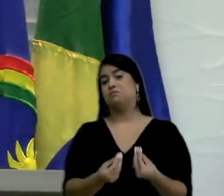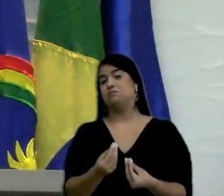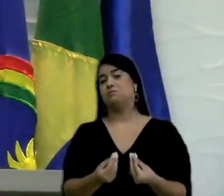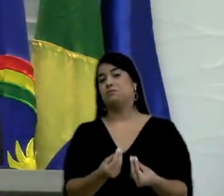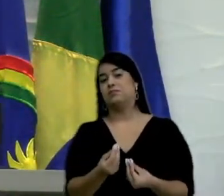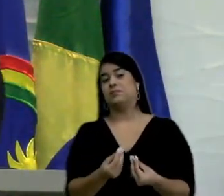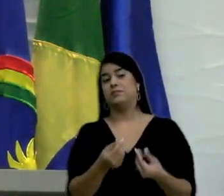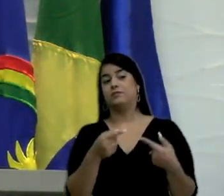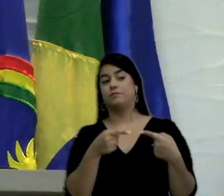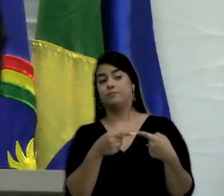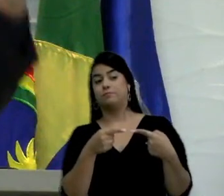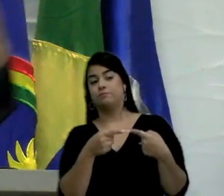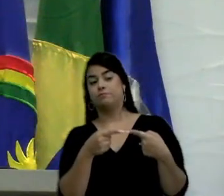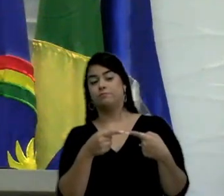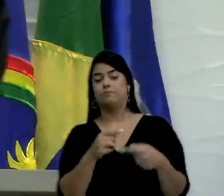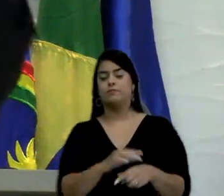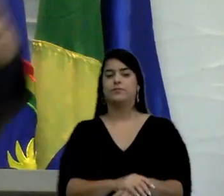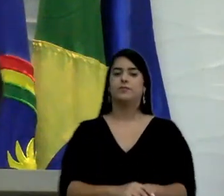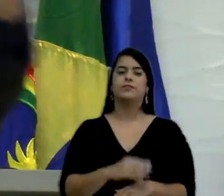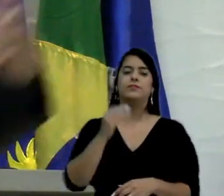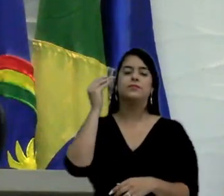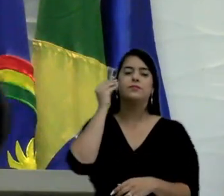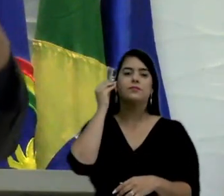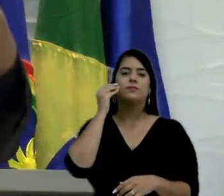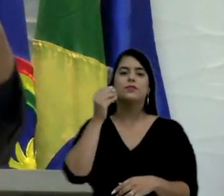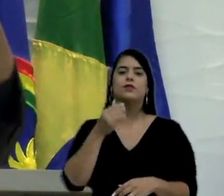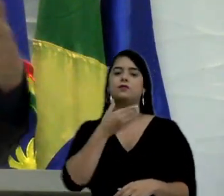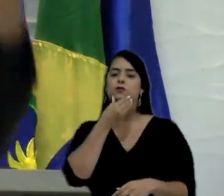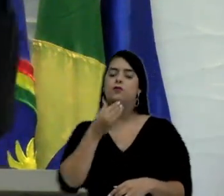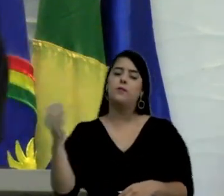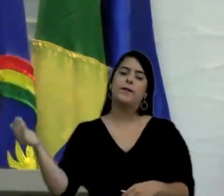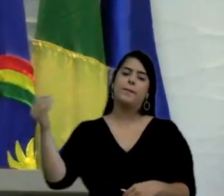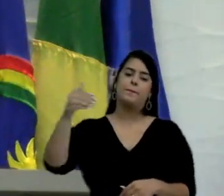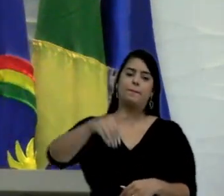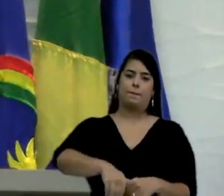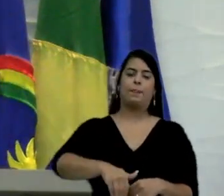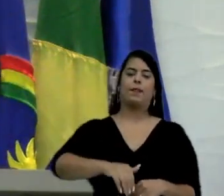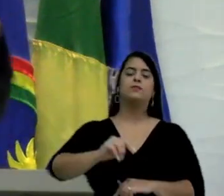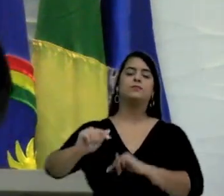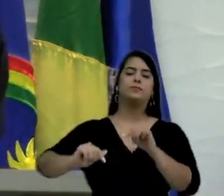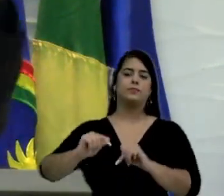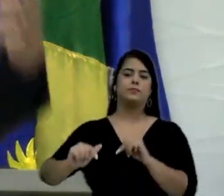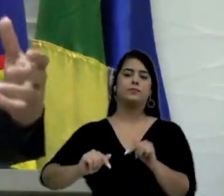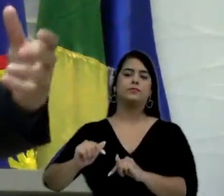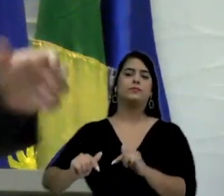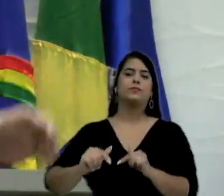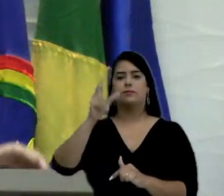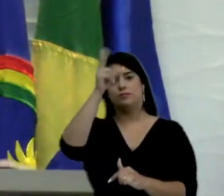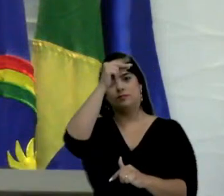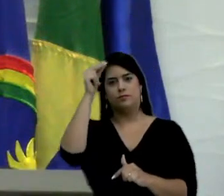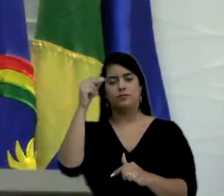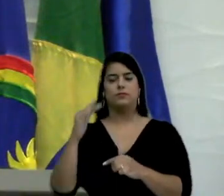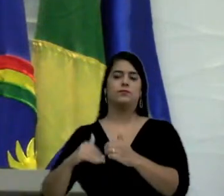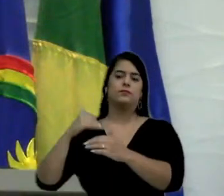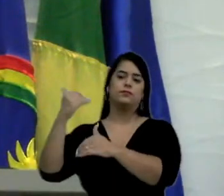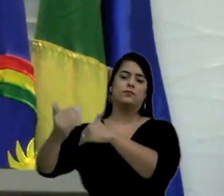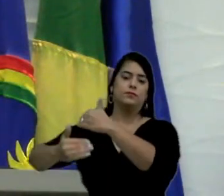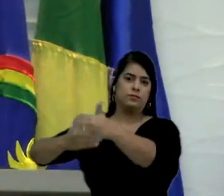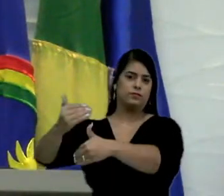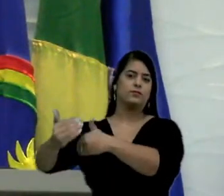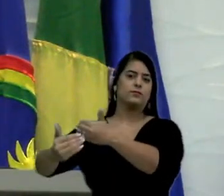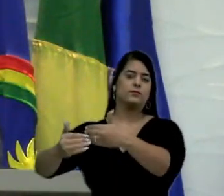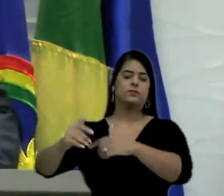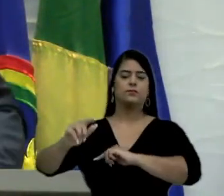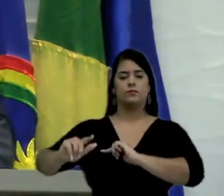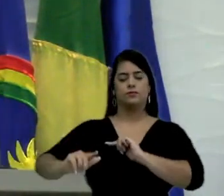concorrer aí tentam com ele vem aí para assumirem a prefeitura e eles continuarem dirigindo o